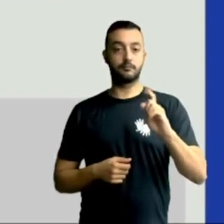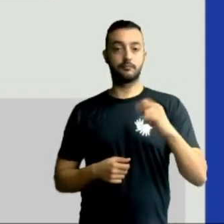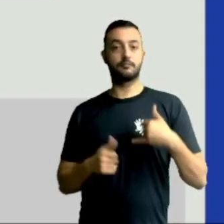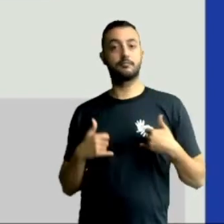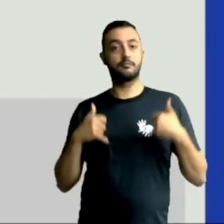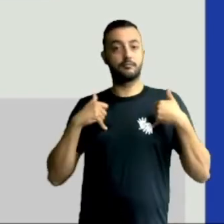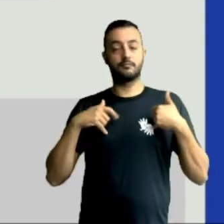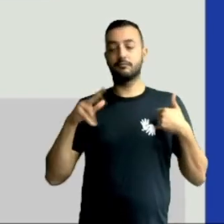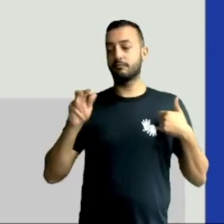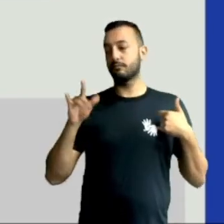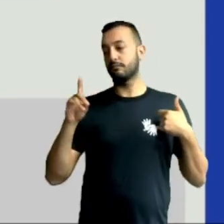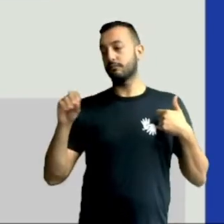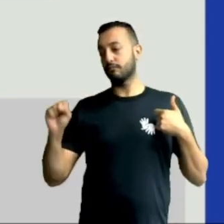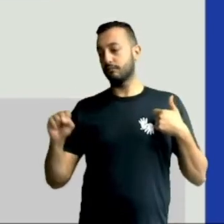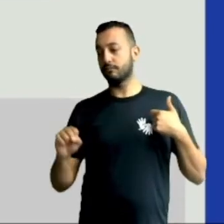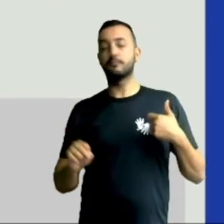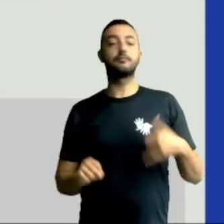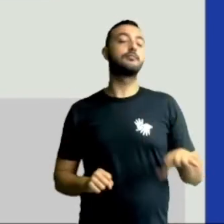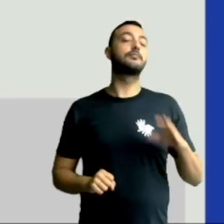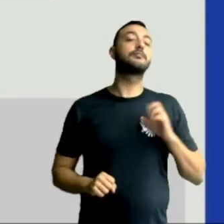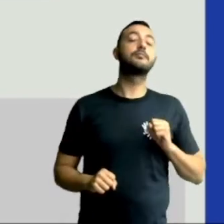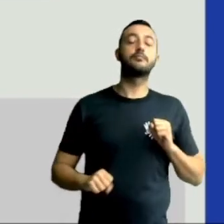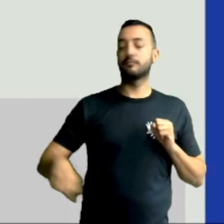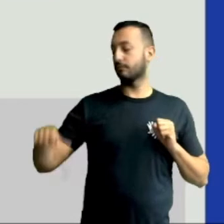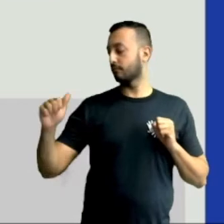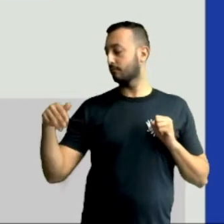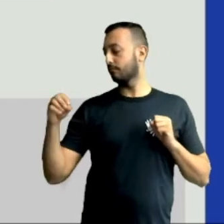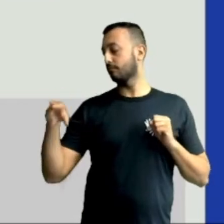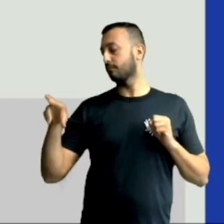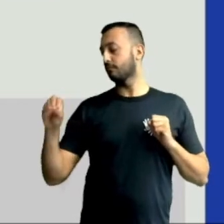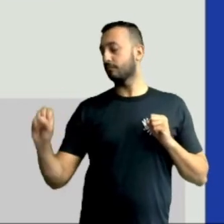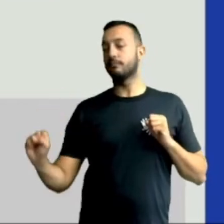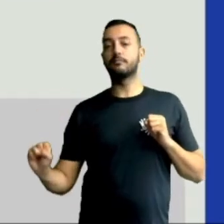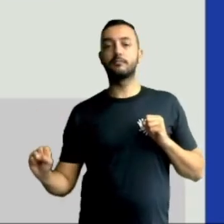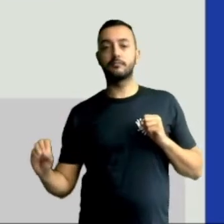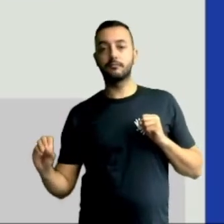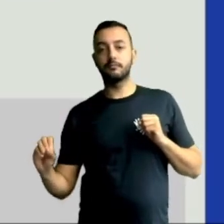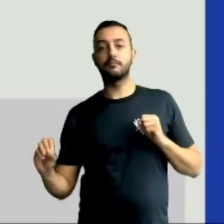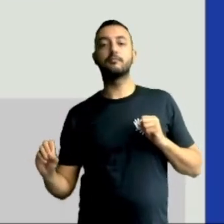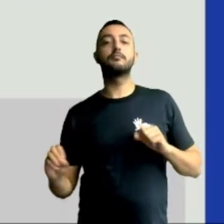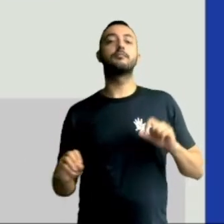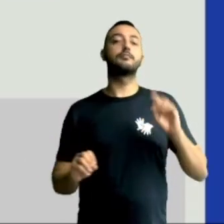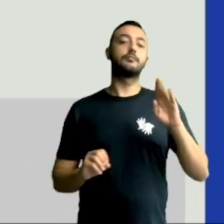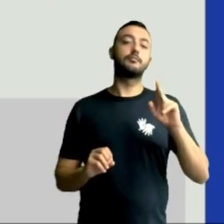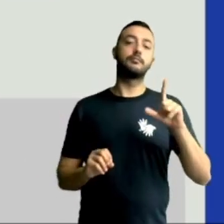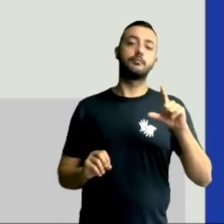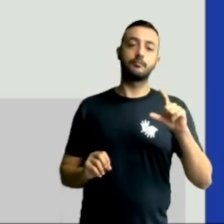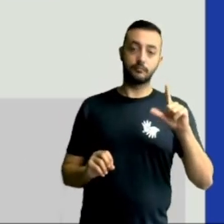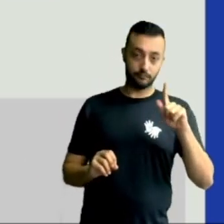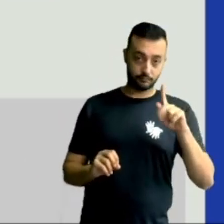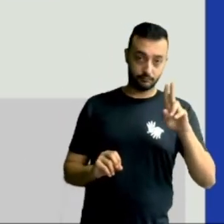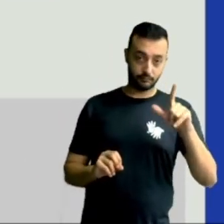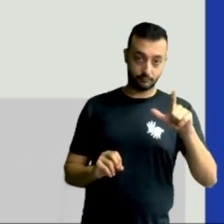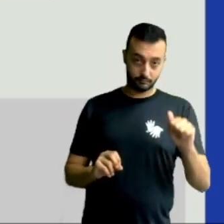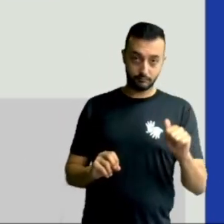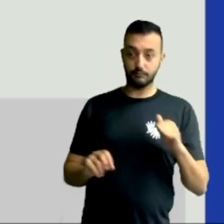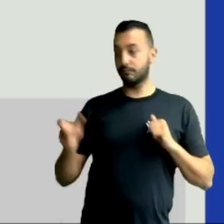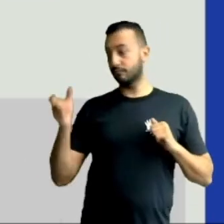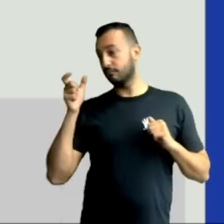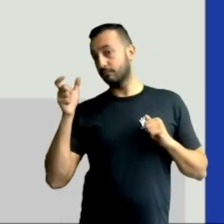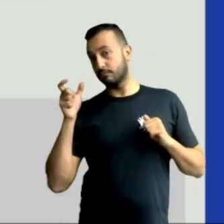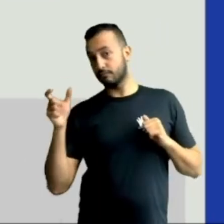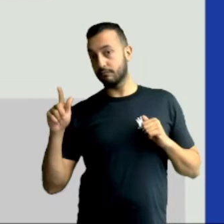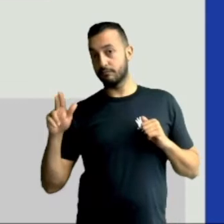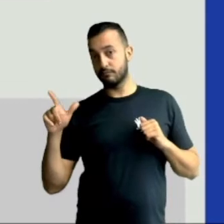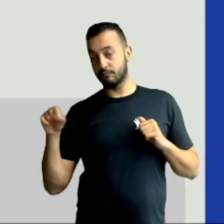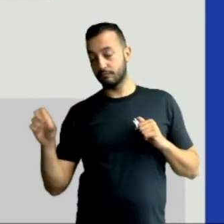vaidoso. Quem tem amor, amoroso. Quem tem gula, guloso.